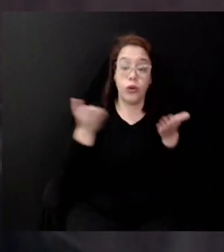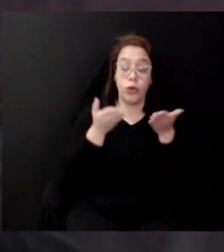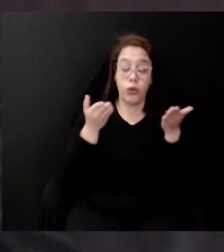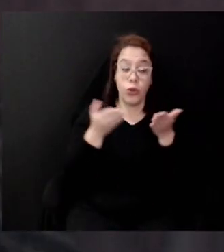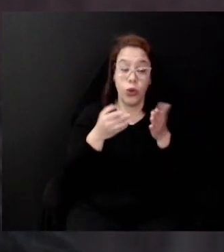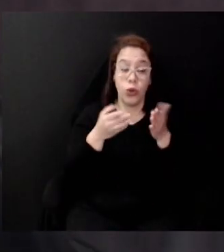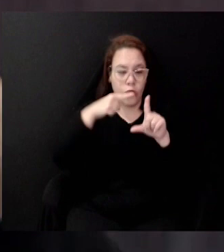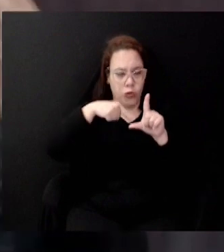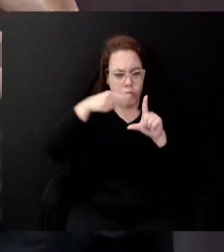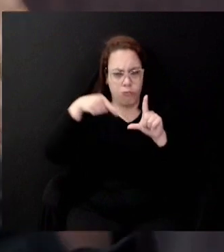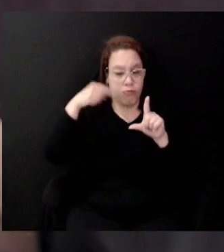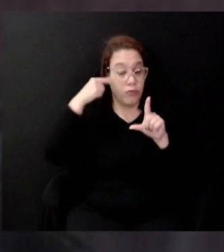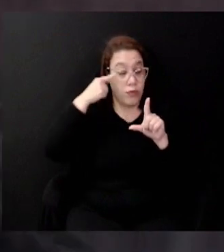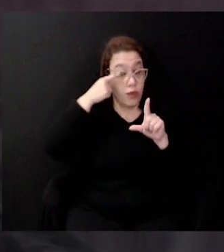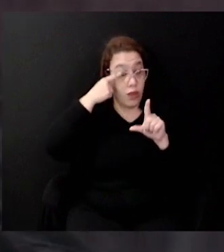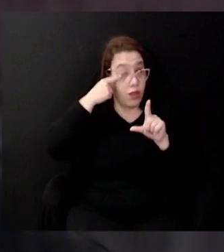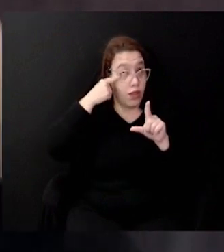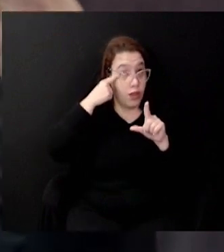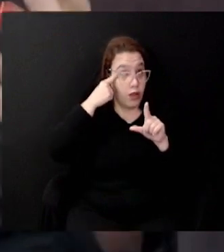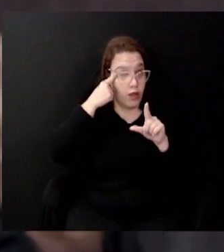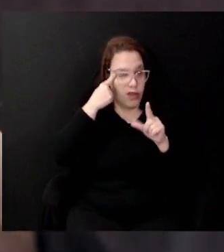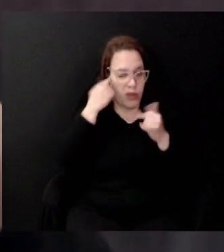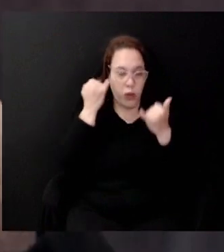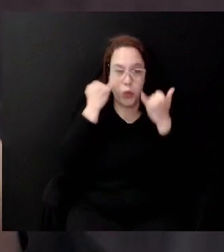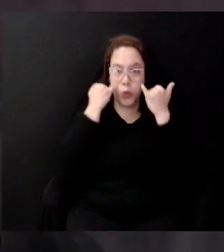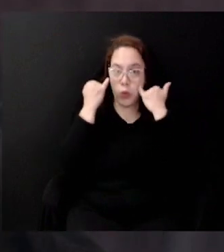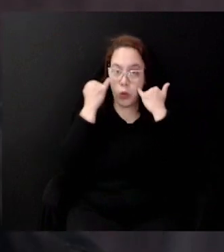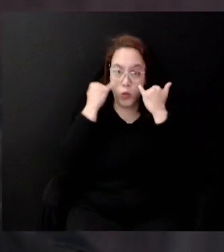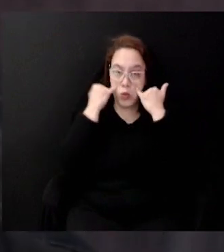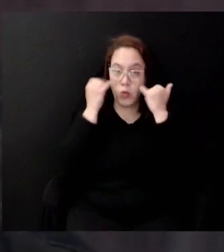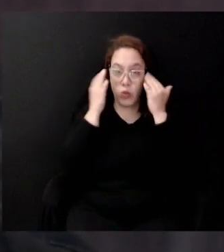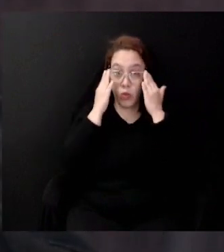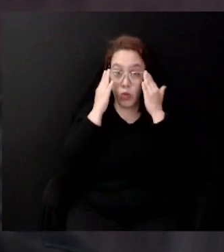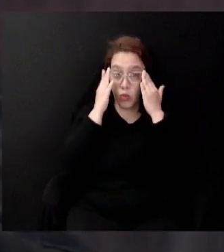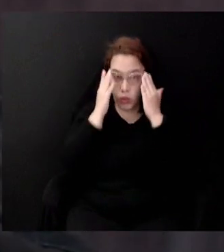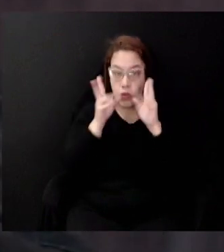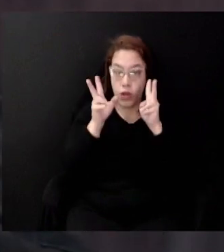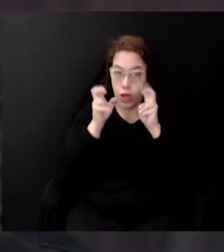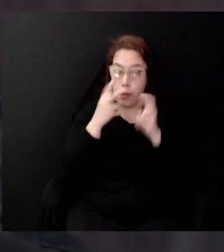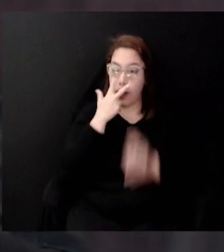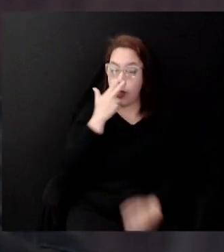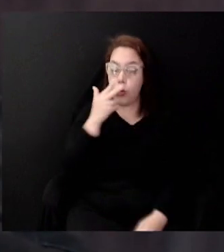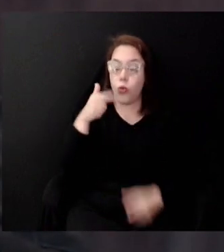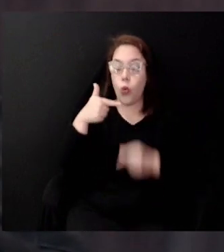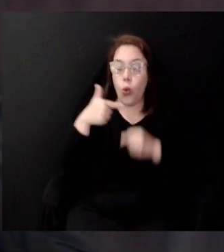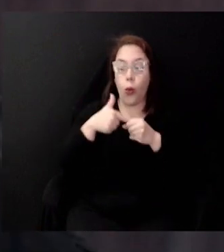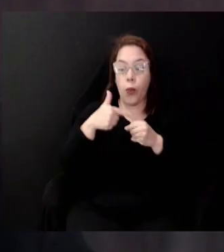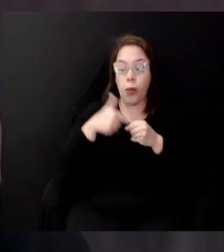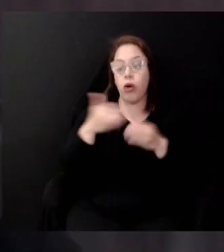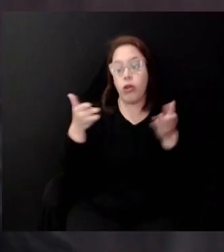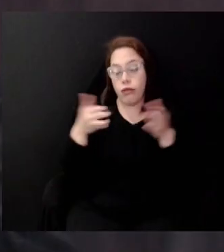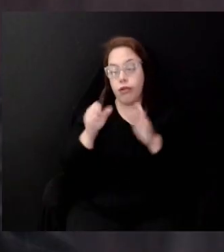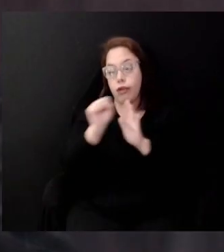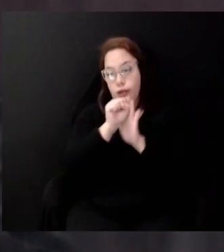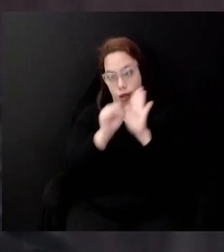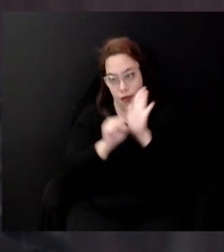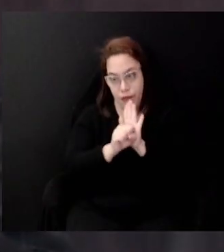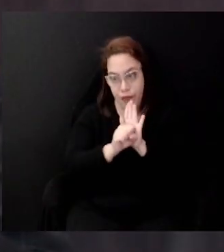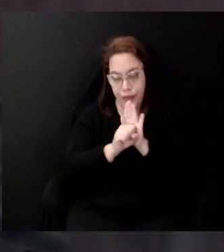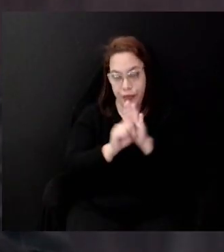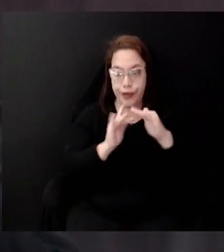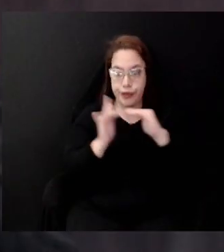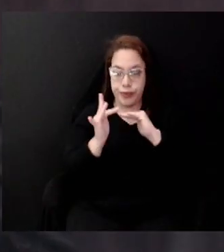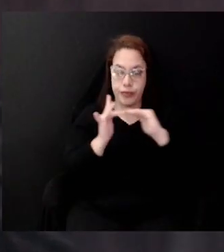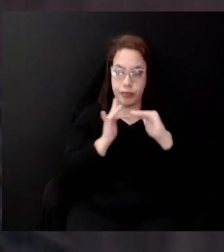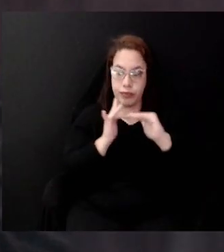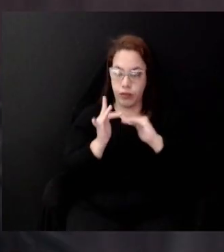eles são o petróleo desse século, né? Sim. Então, as redes sociais,